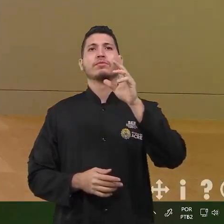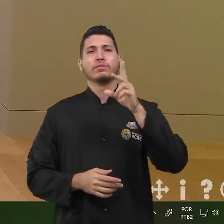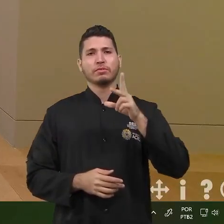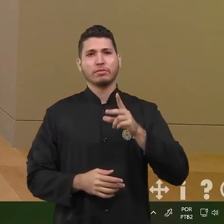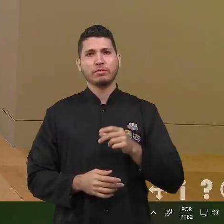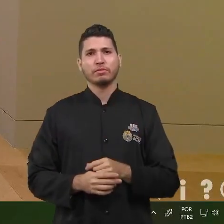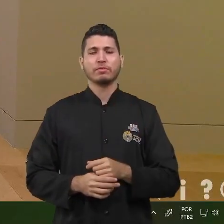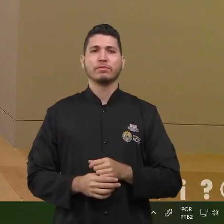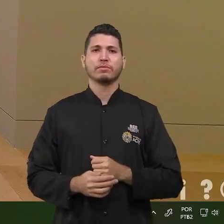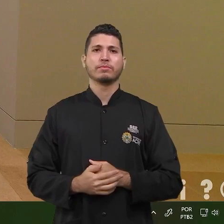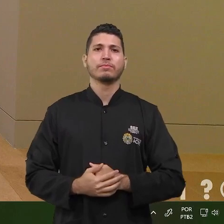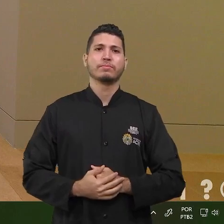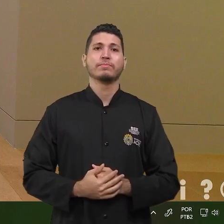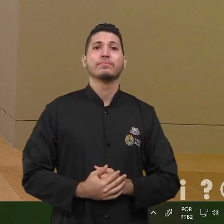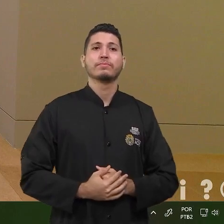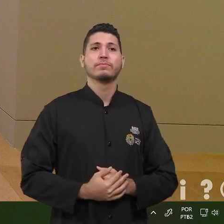também